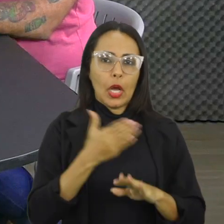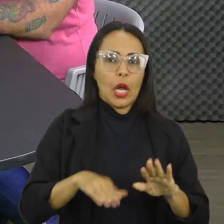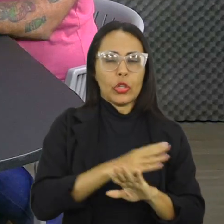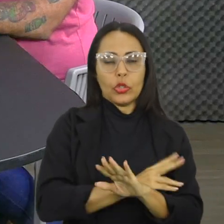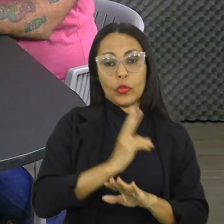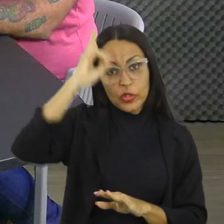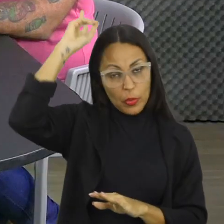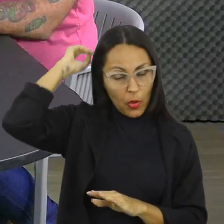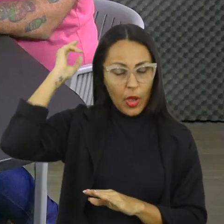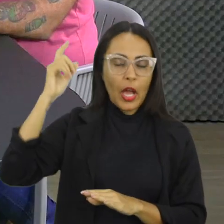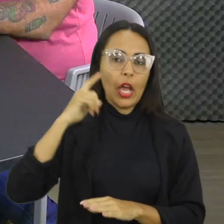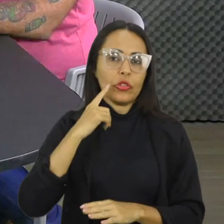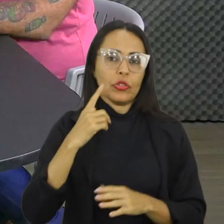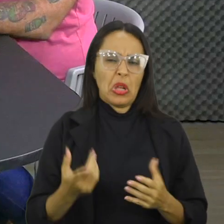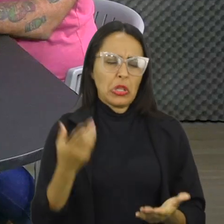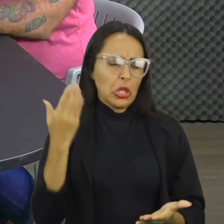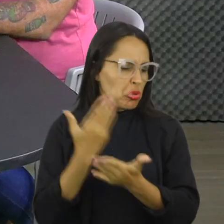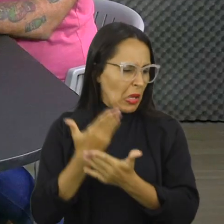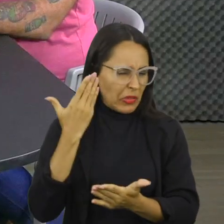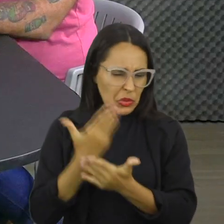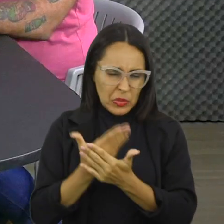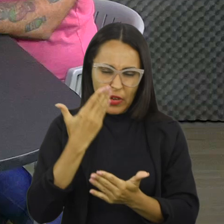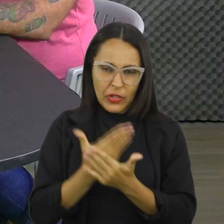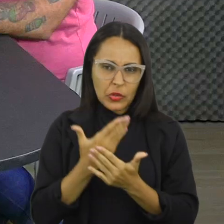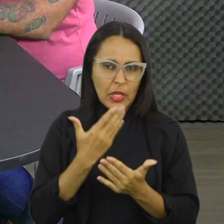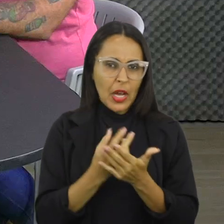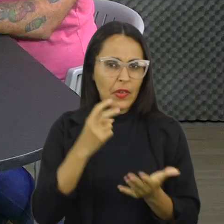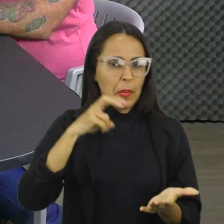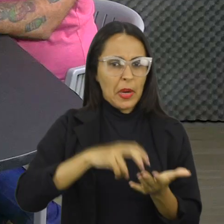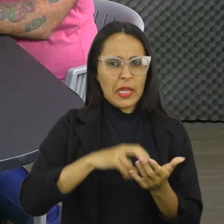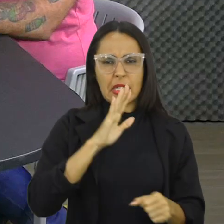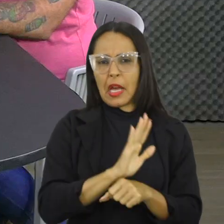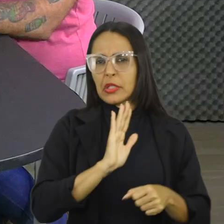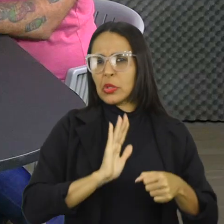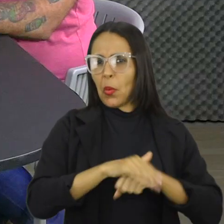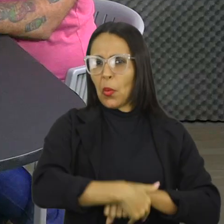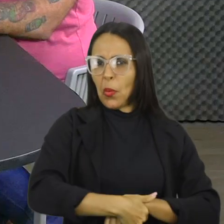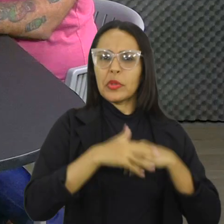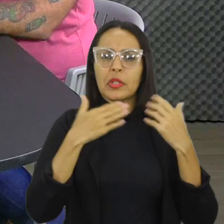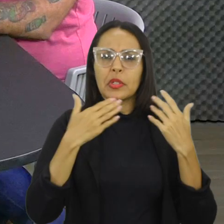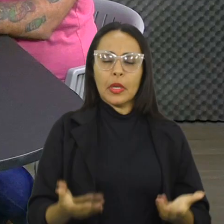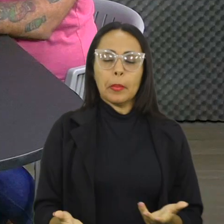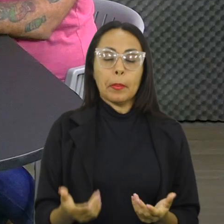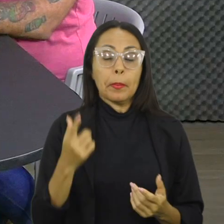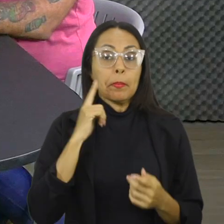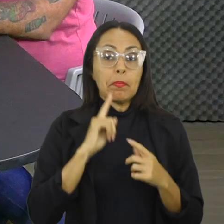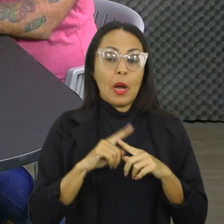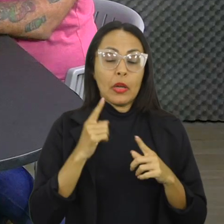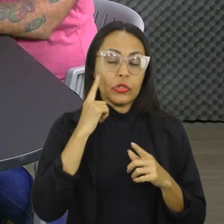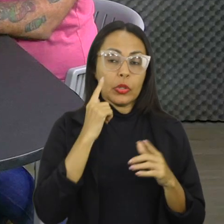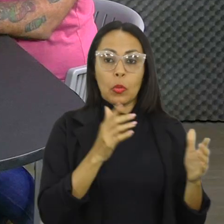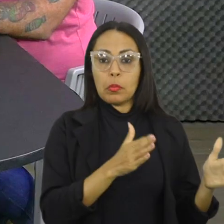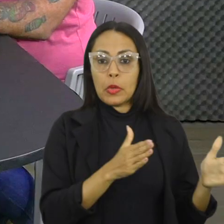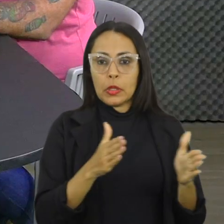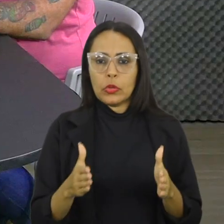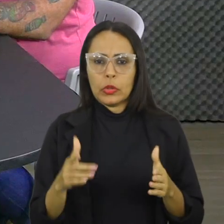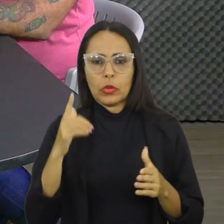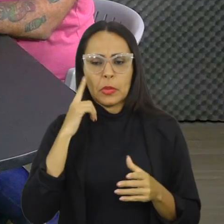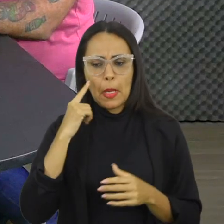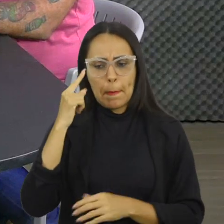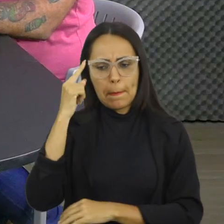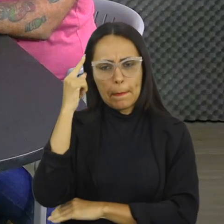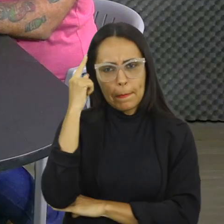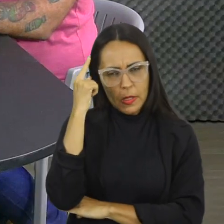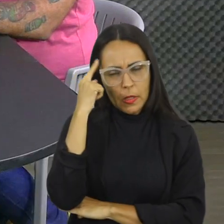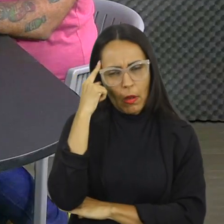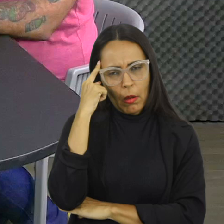gente estudava manhã, tarde e noite e tal. Eu estudava bastante. Mas chegou um momento em que eu comecei a